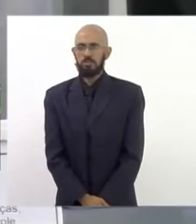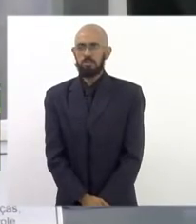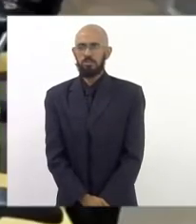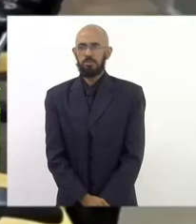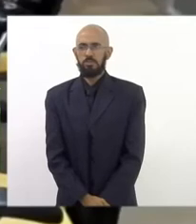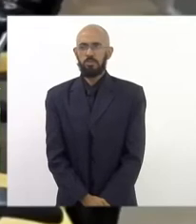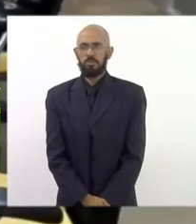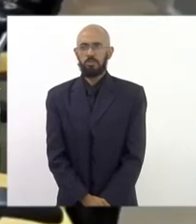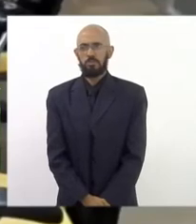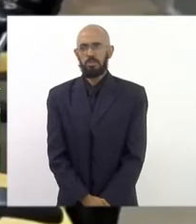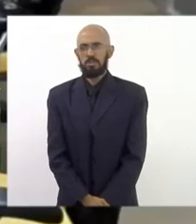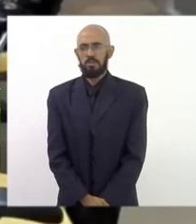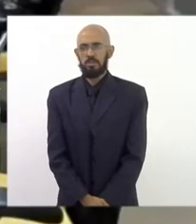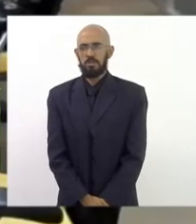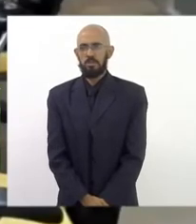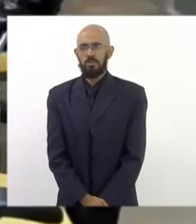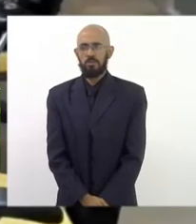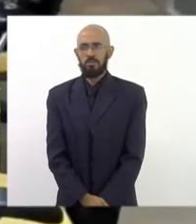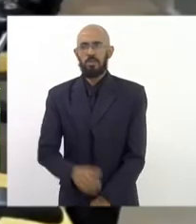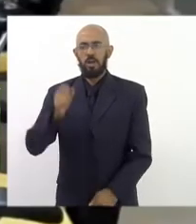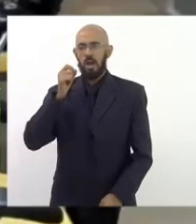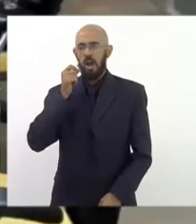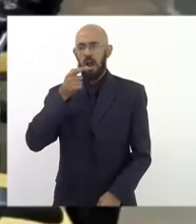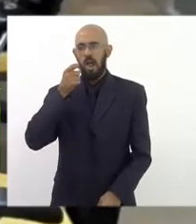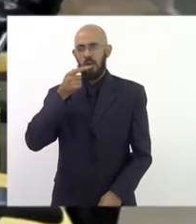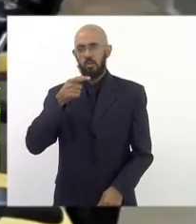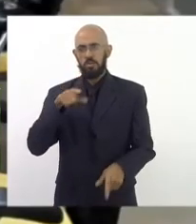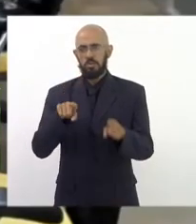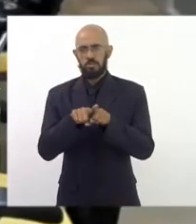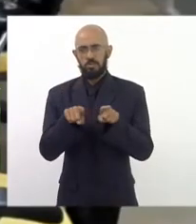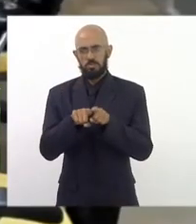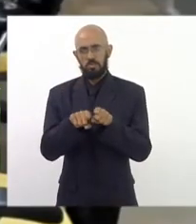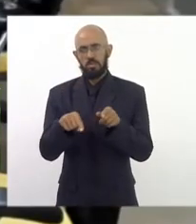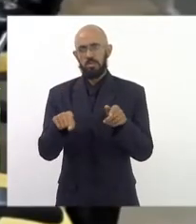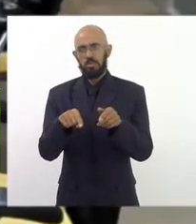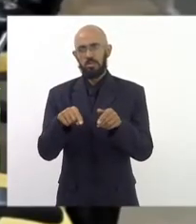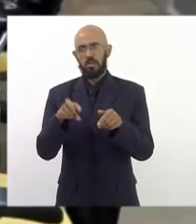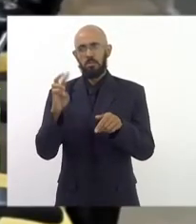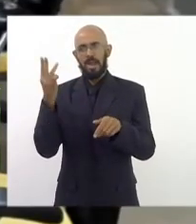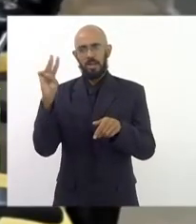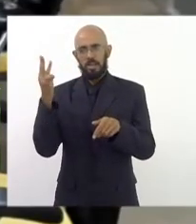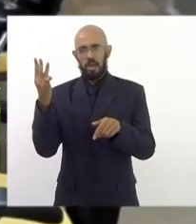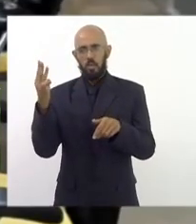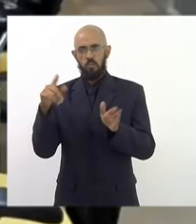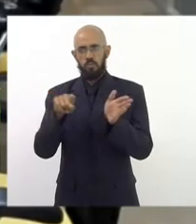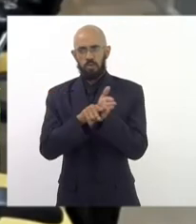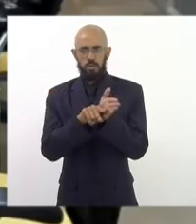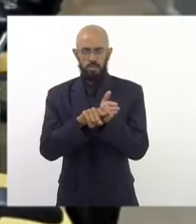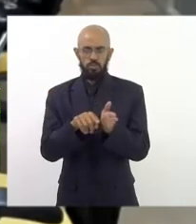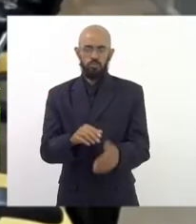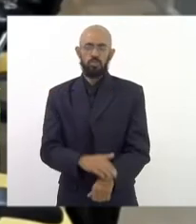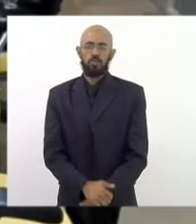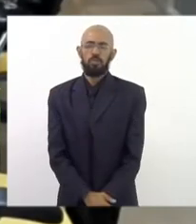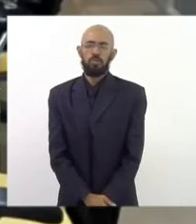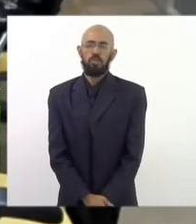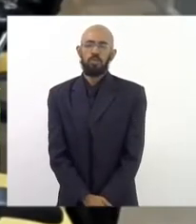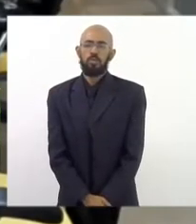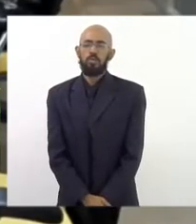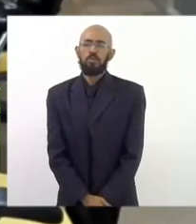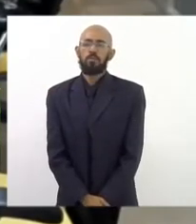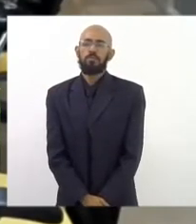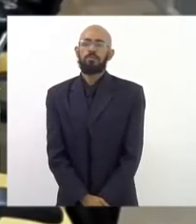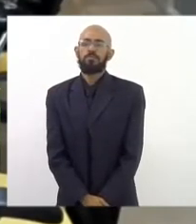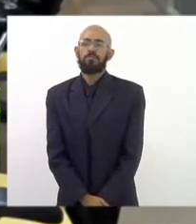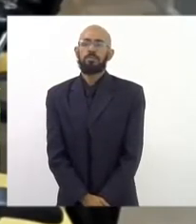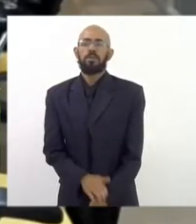E Alagoas e Maranhão fizeram déficit. Às vezes tem, a gente também teria que